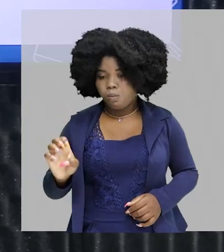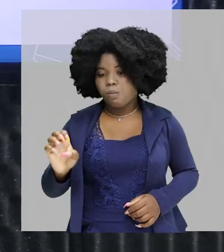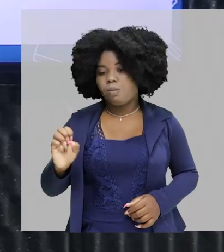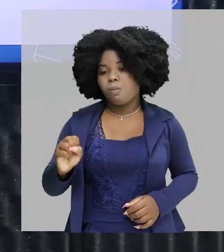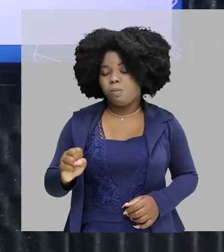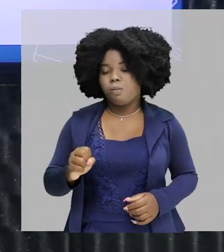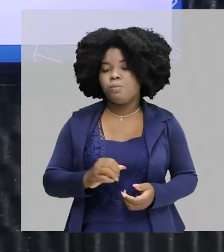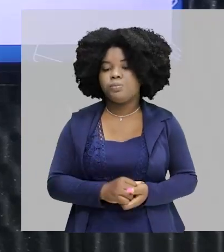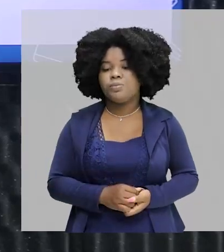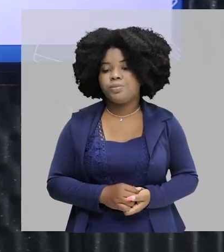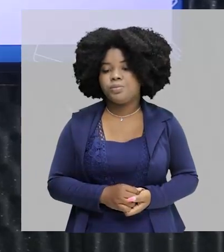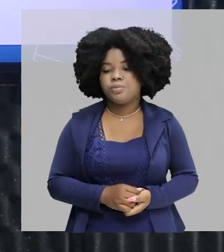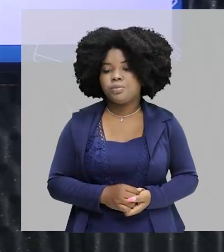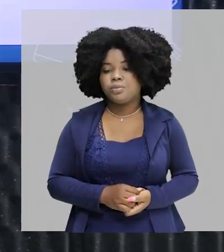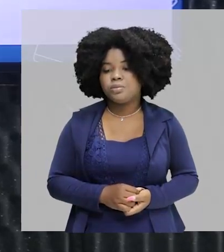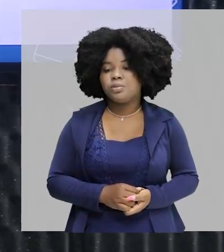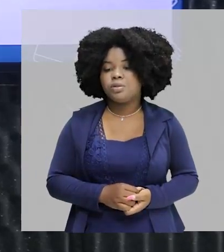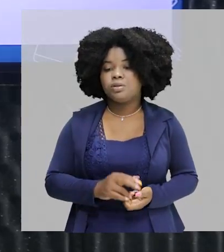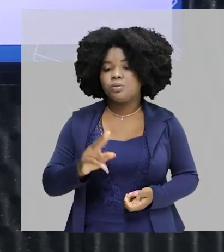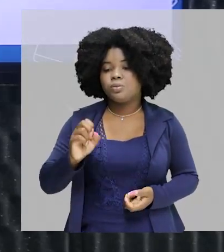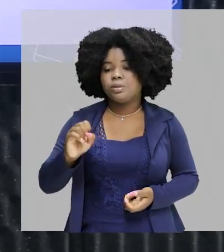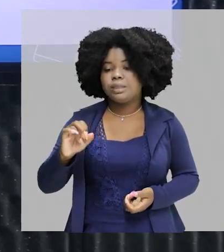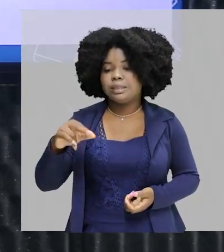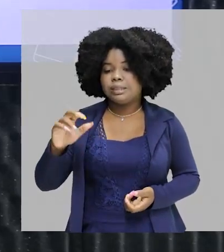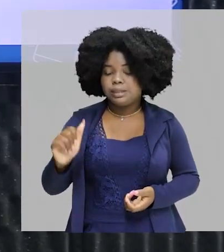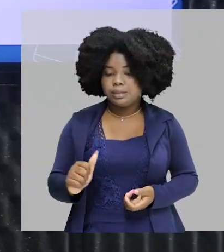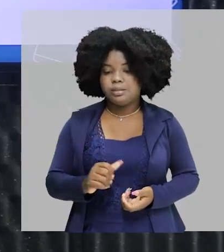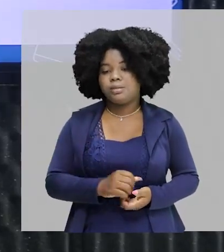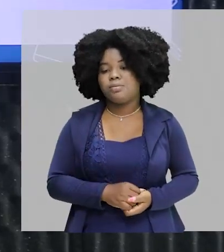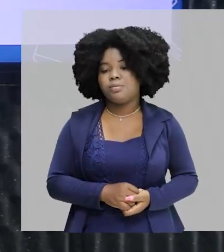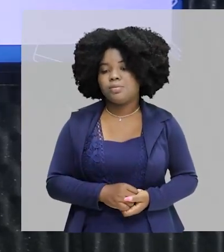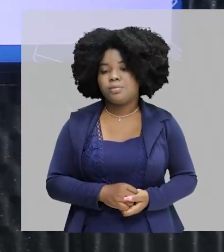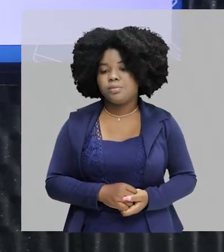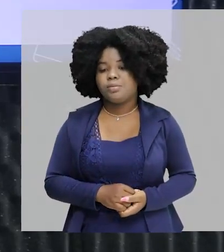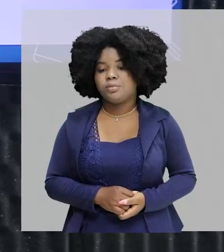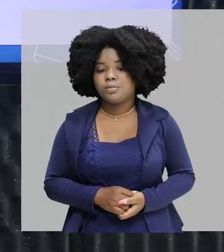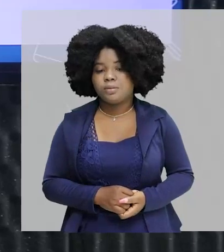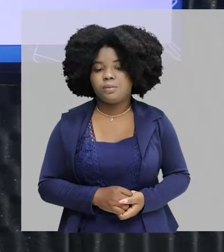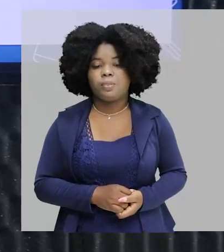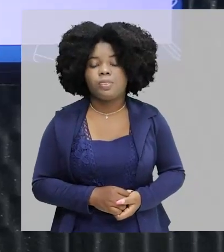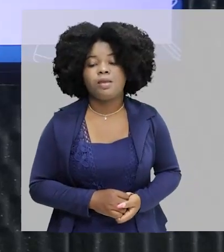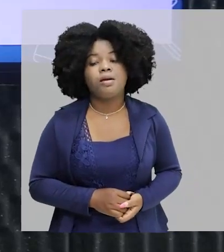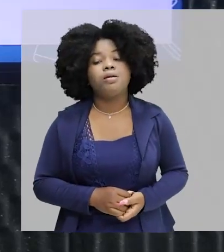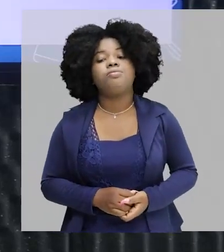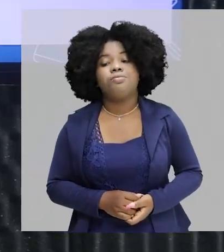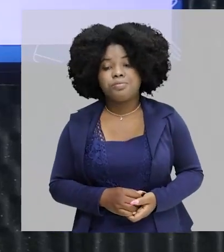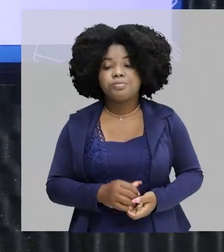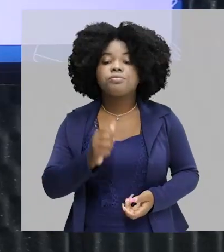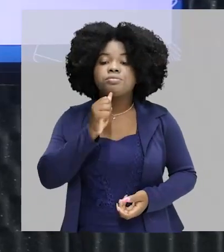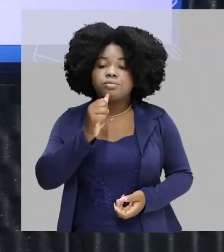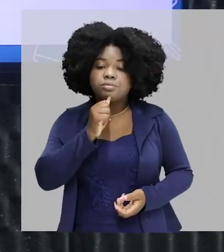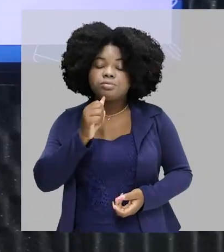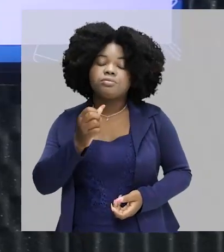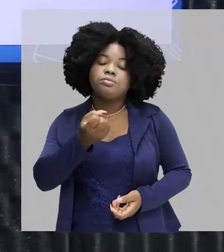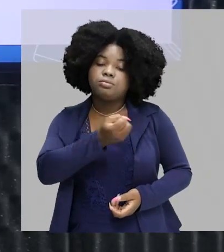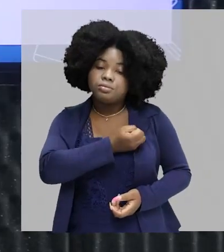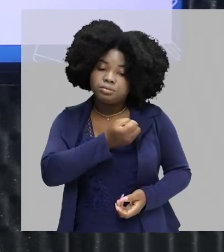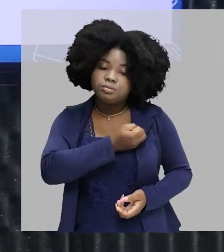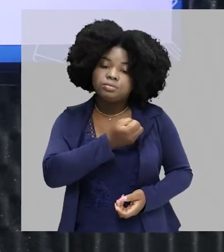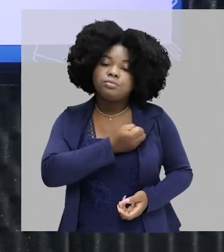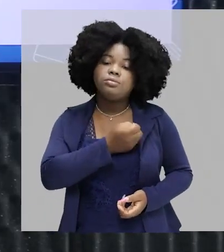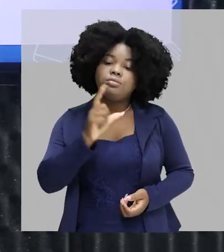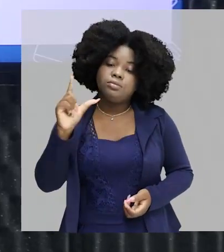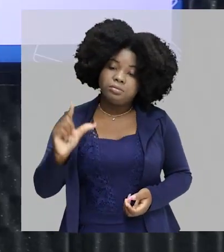seja, 450 usinas nucleares. Então, ainda é um valor muito pequeno, é um número ainda muito